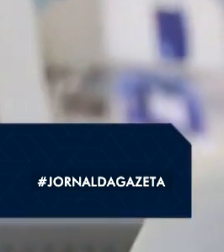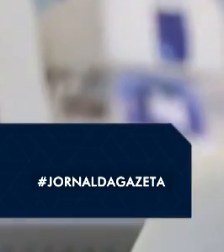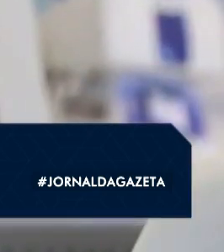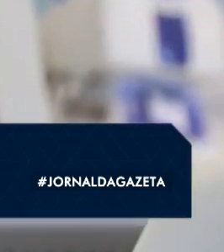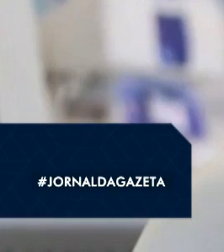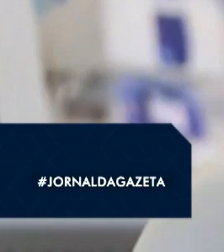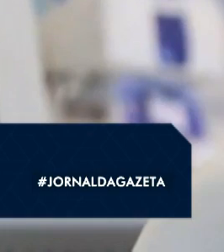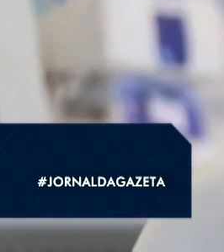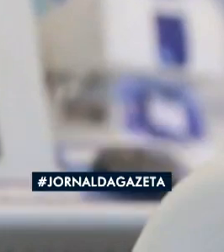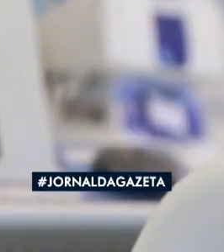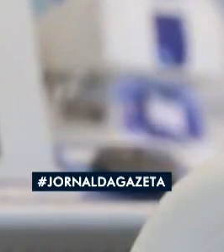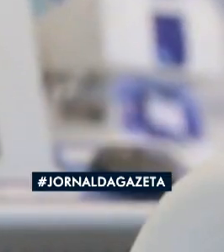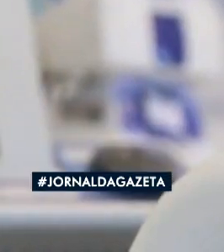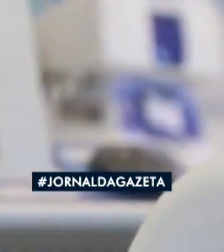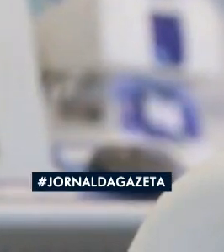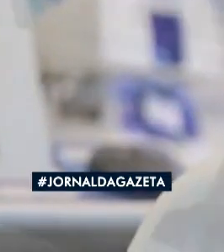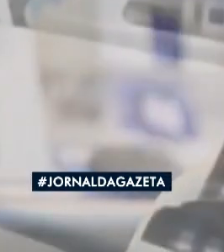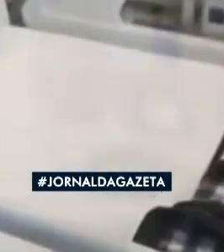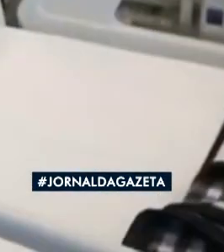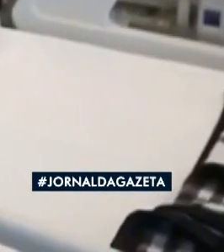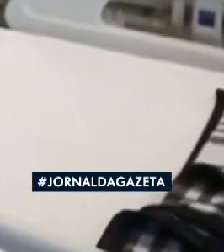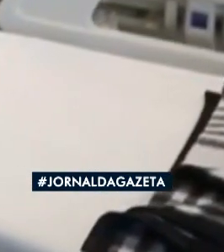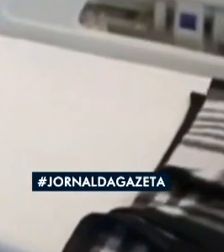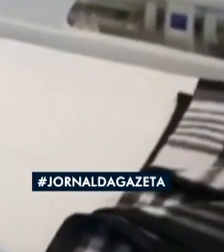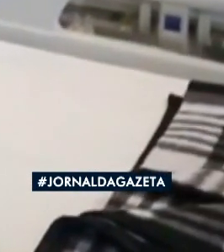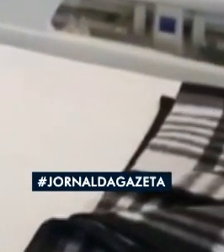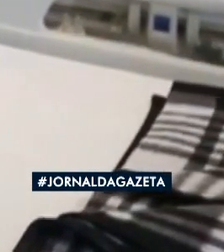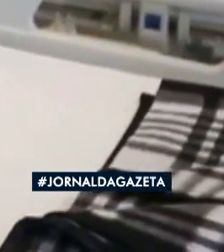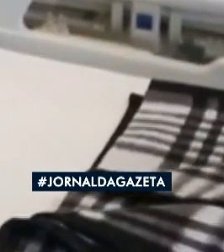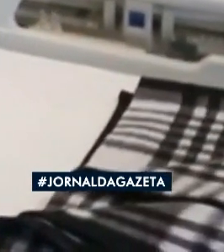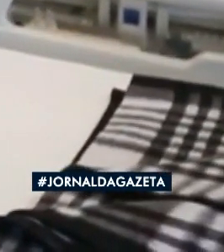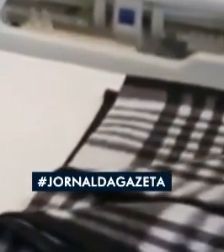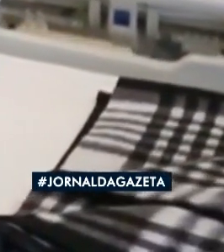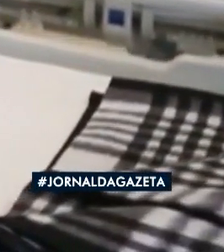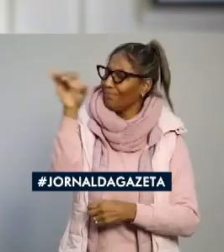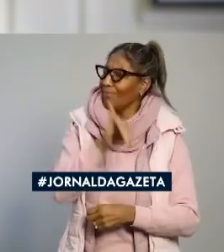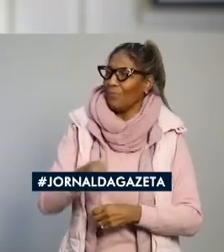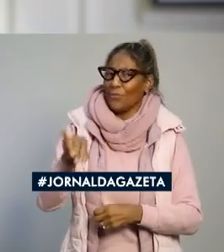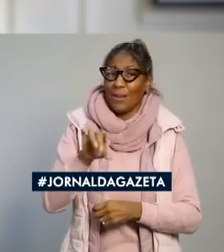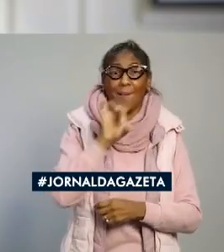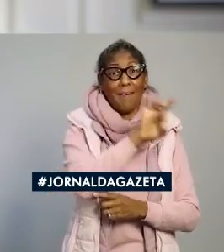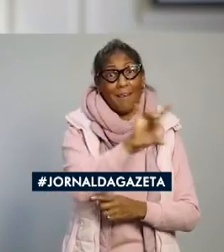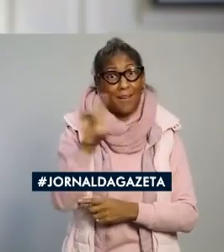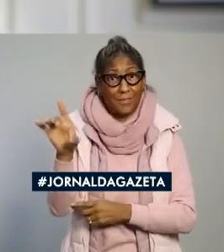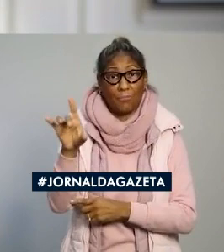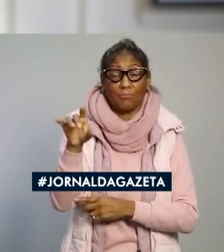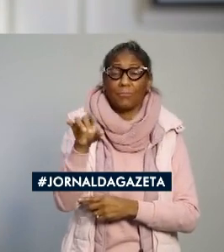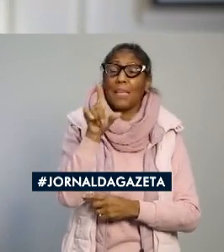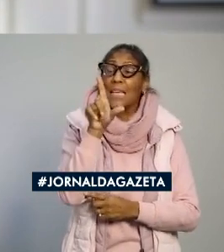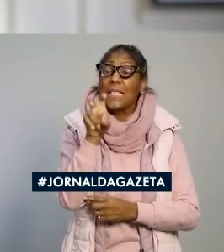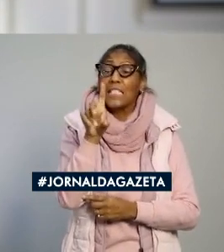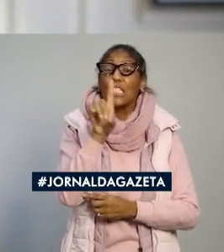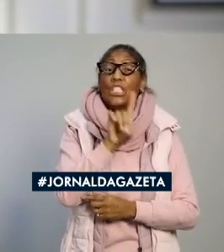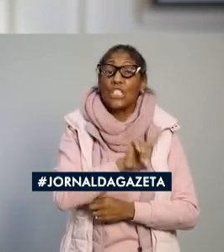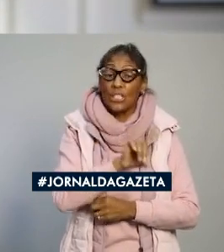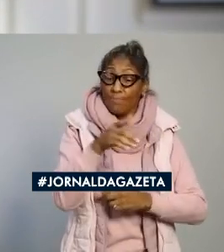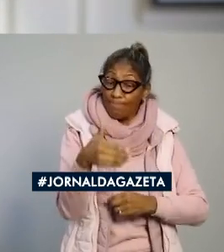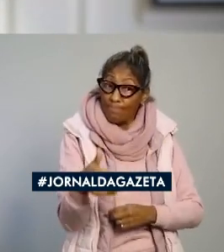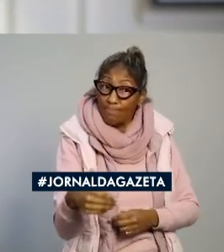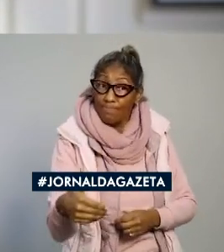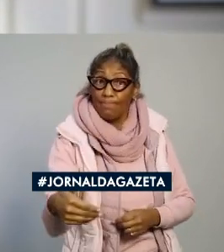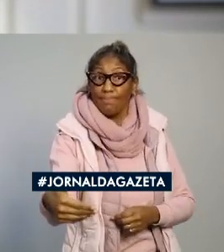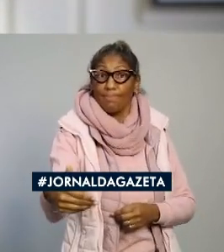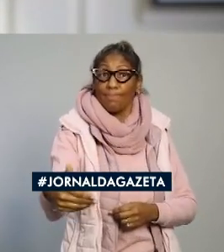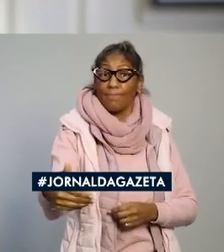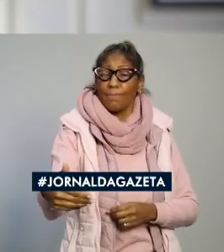acordo com o governador. A chegada do frio pode sobrecarregar o sistema de saúde. É fundamental que nos próximos